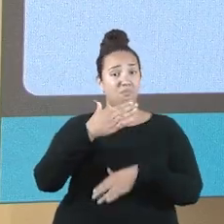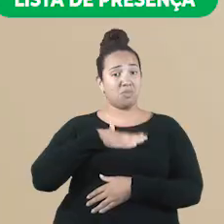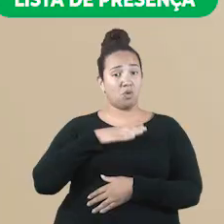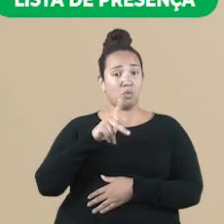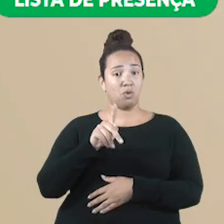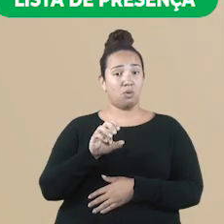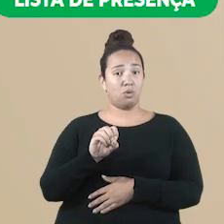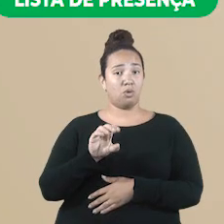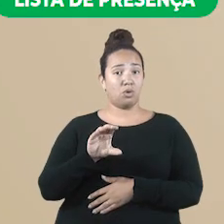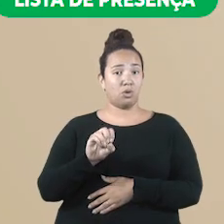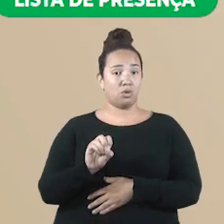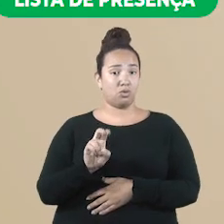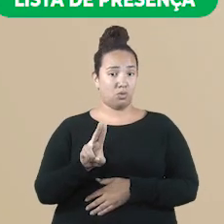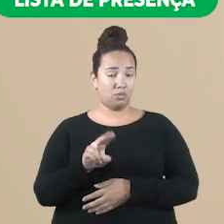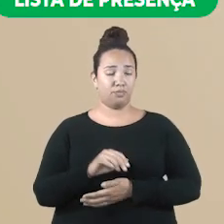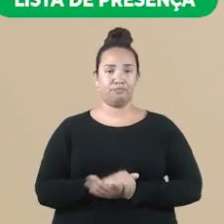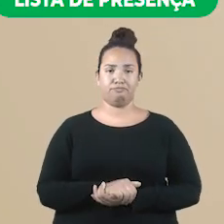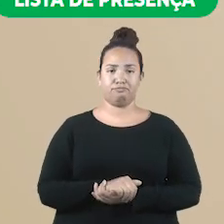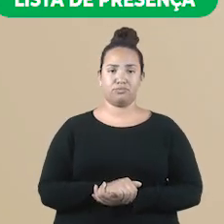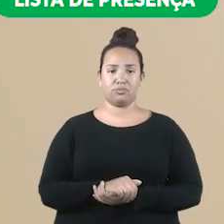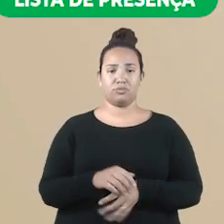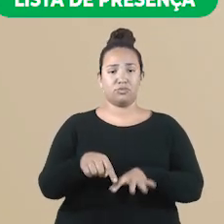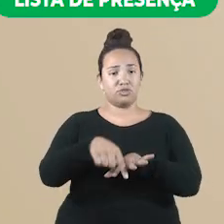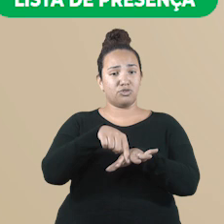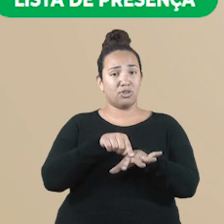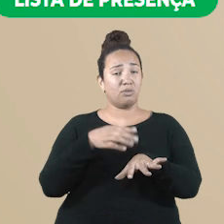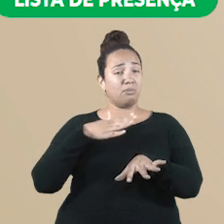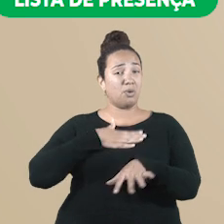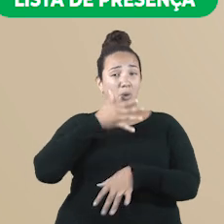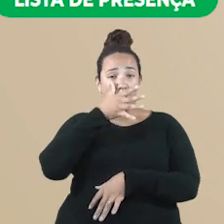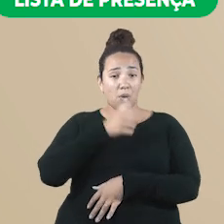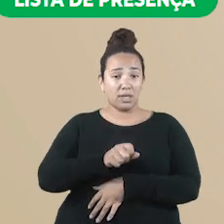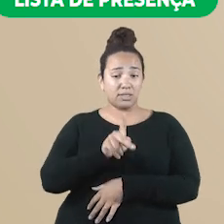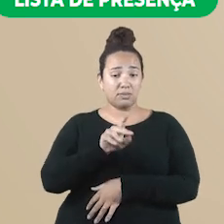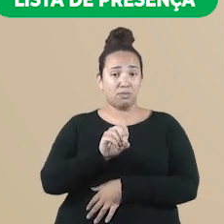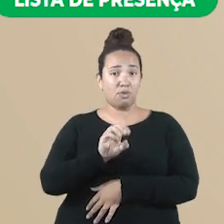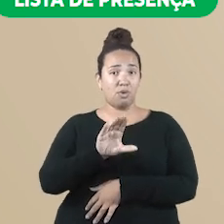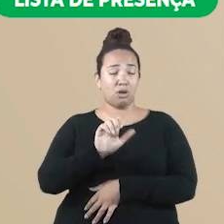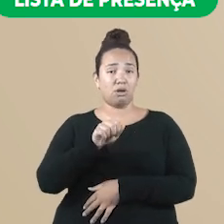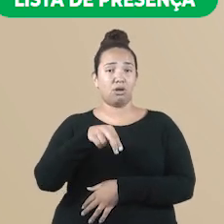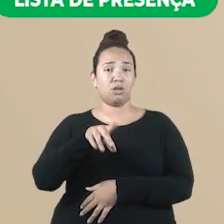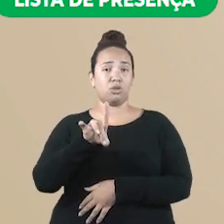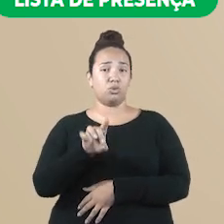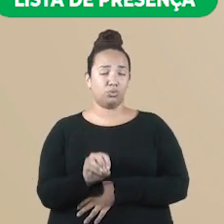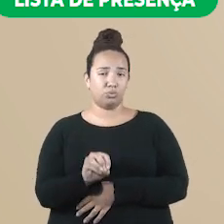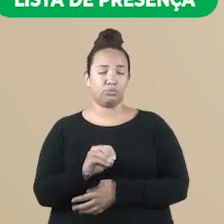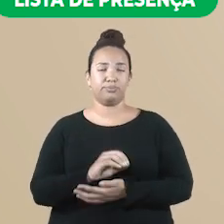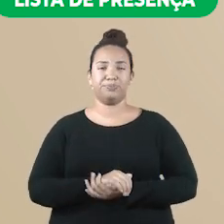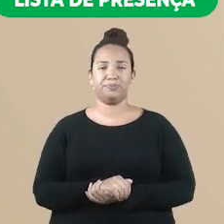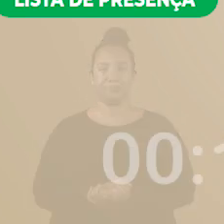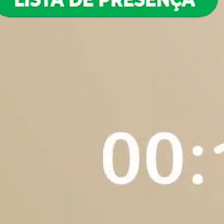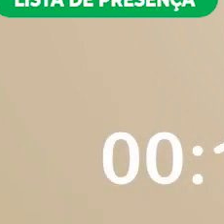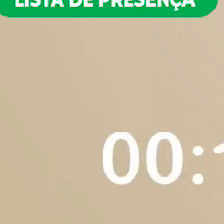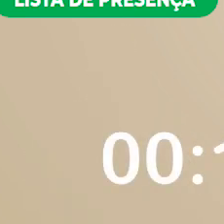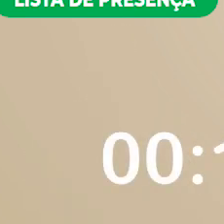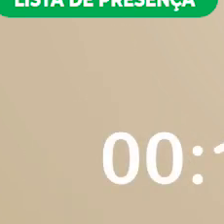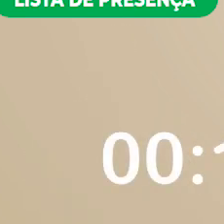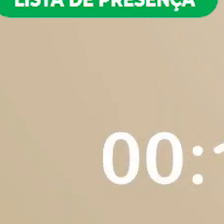contexto. Meu sapato pocou. Meu chinelo tá quase pocando.